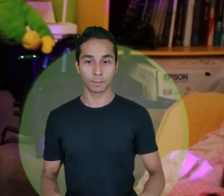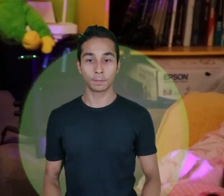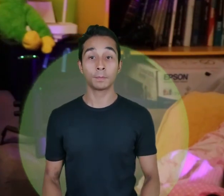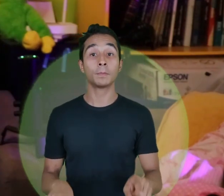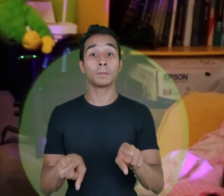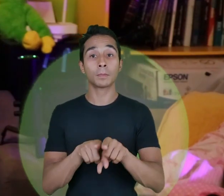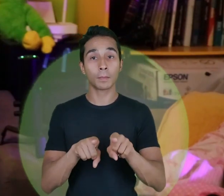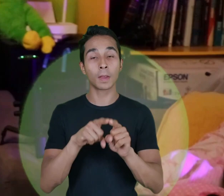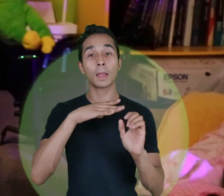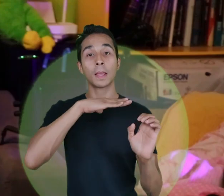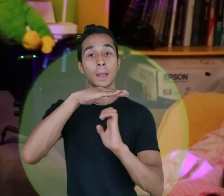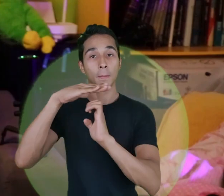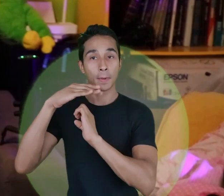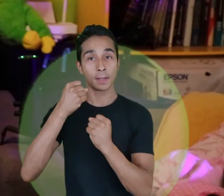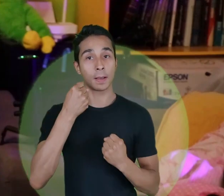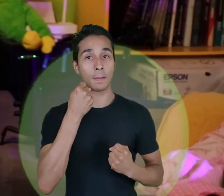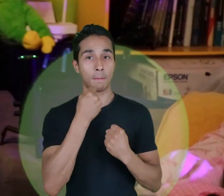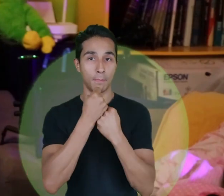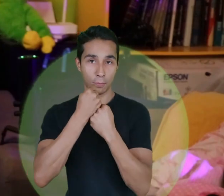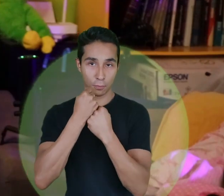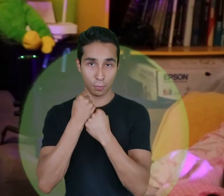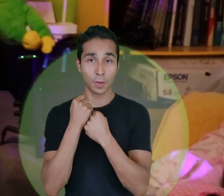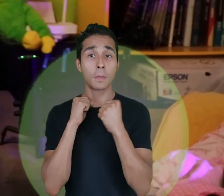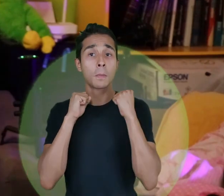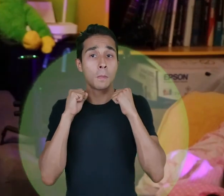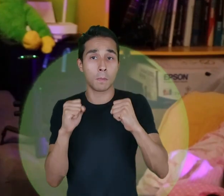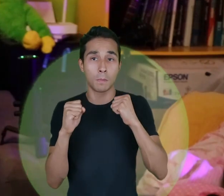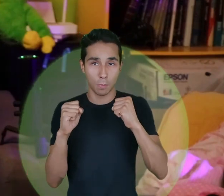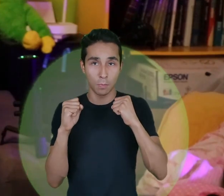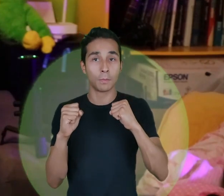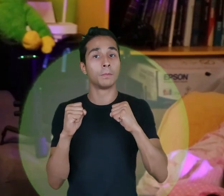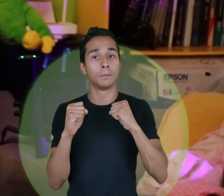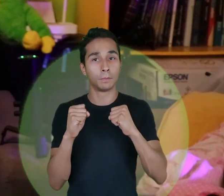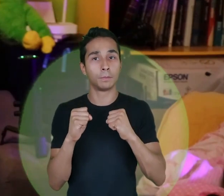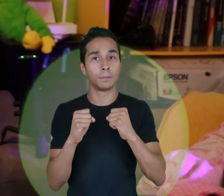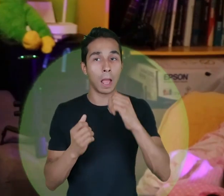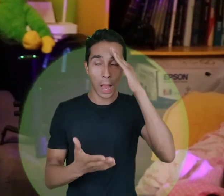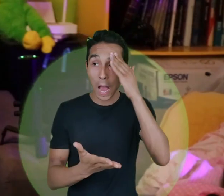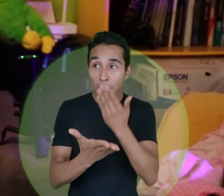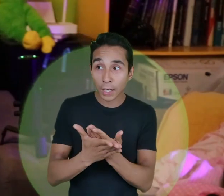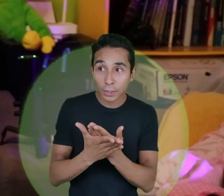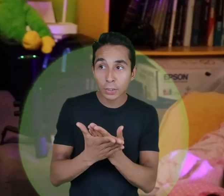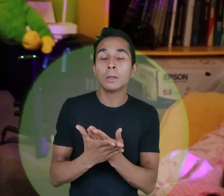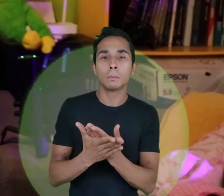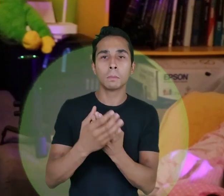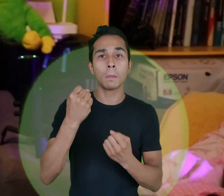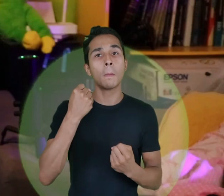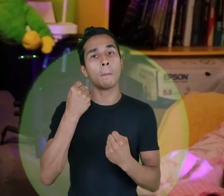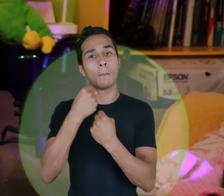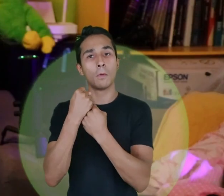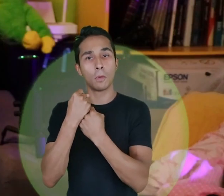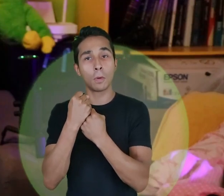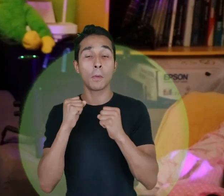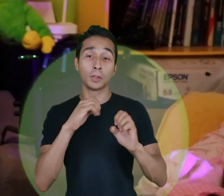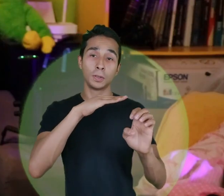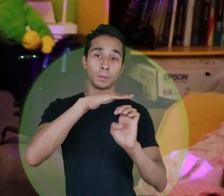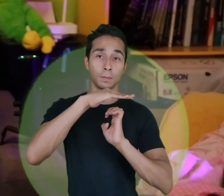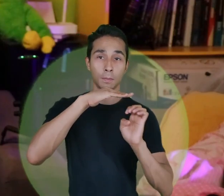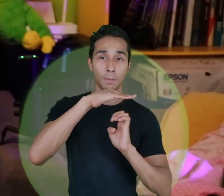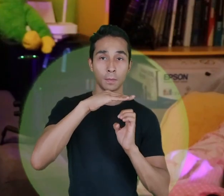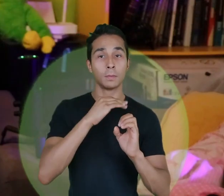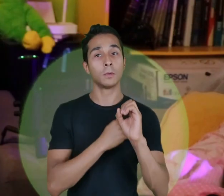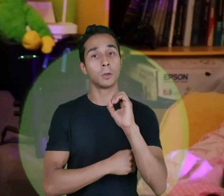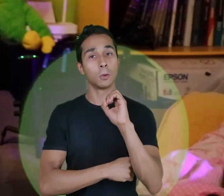os apoiadores, né, então se você pensar que são pessoas que vão estar acompanhando o seu trabalho, que vão acreditar em você, que vão estar ali, pode ser